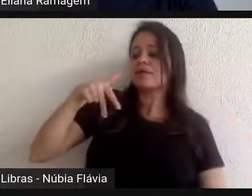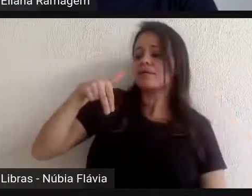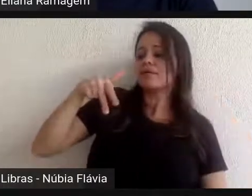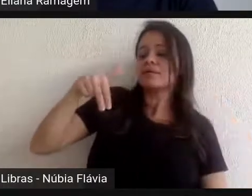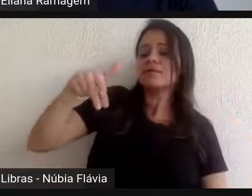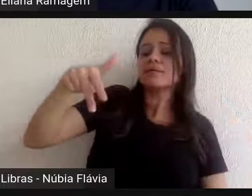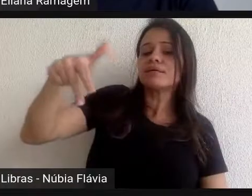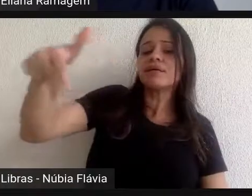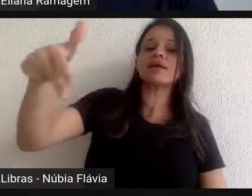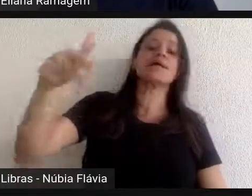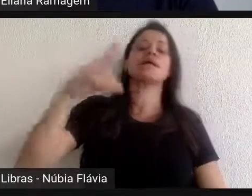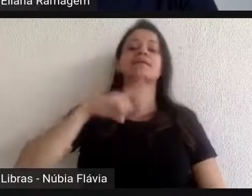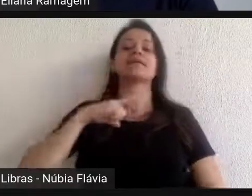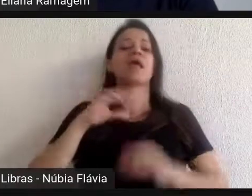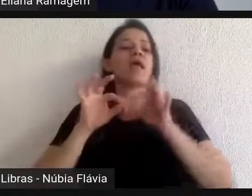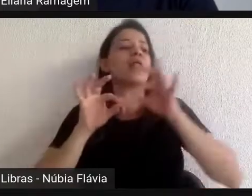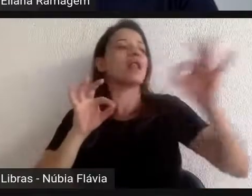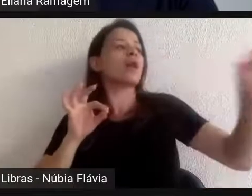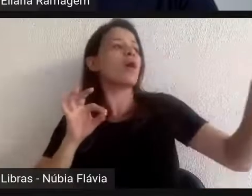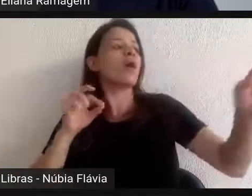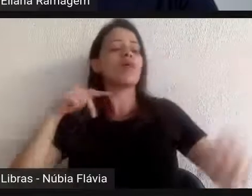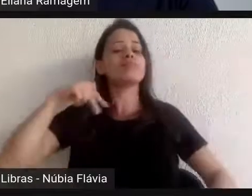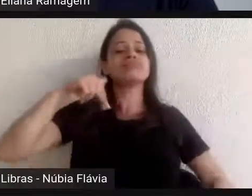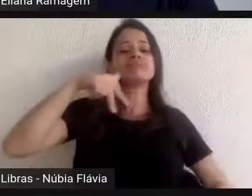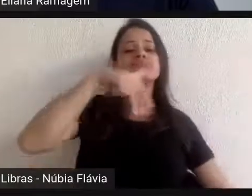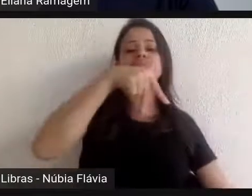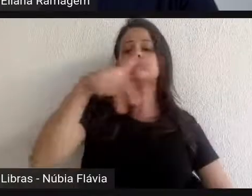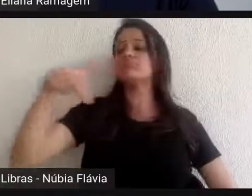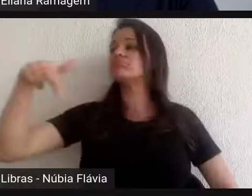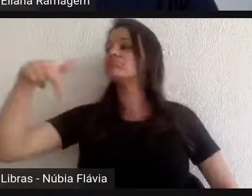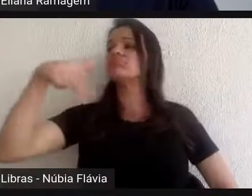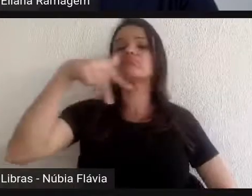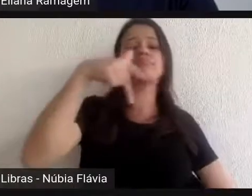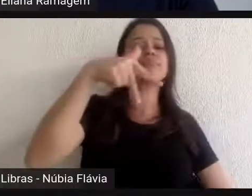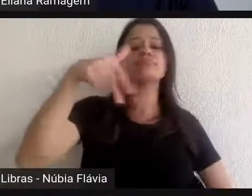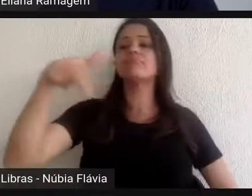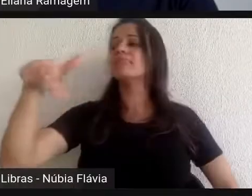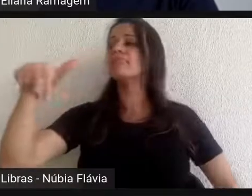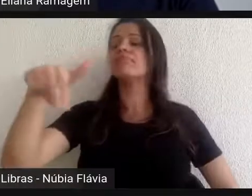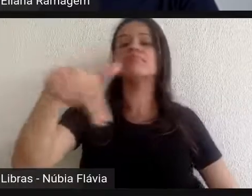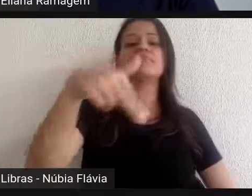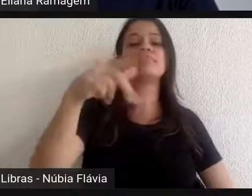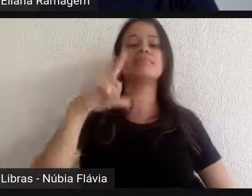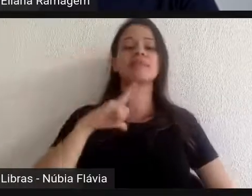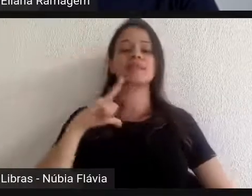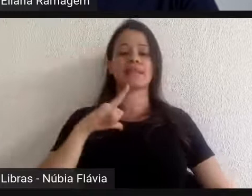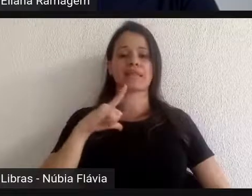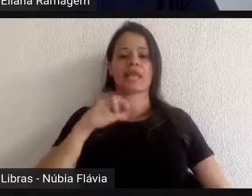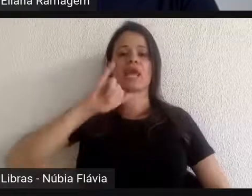trabalho diariamente, você ainda tinha deslocamentos, você ainda tinha